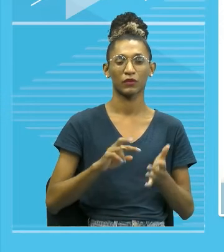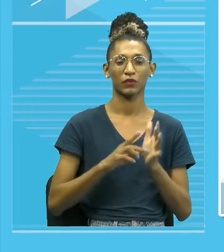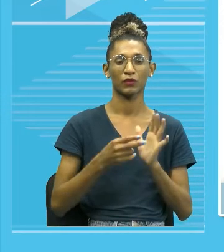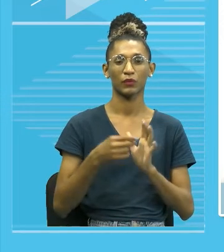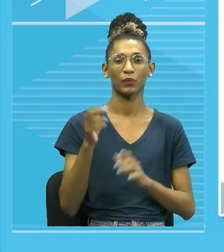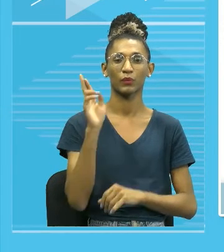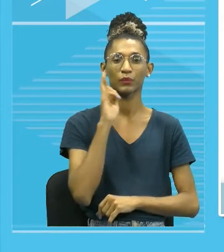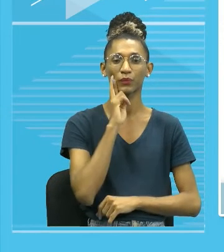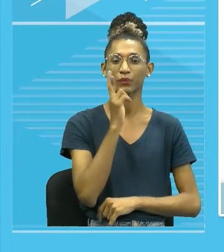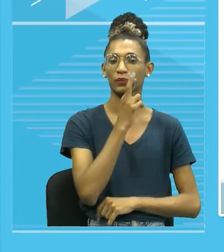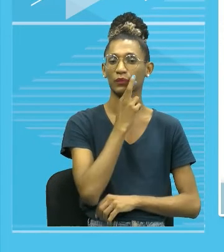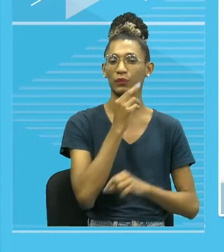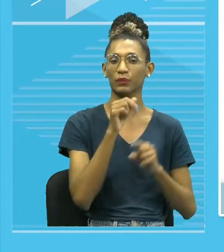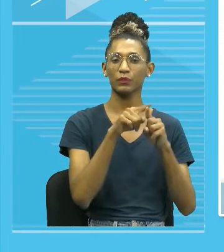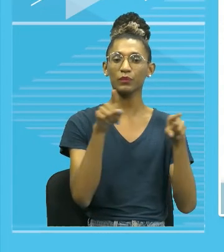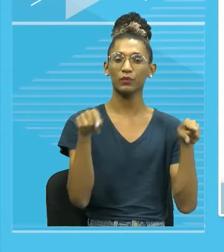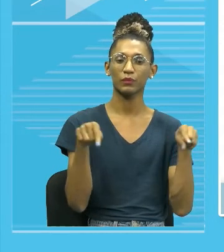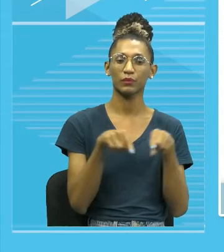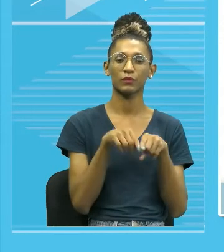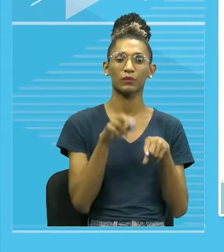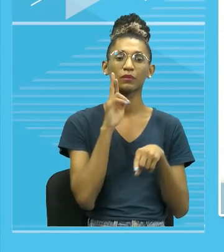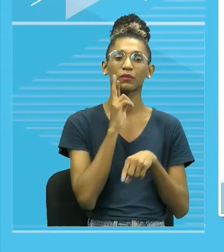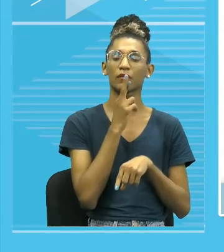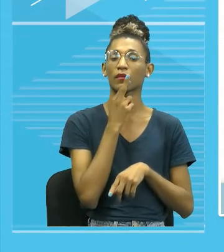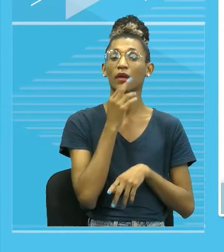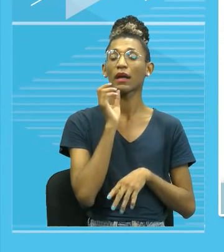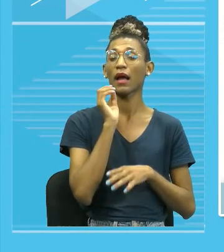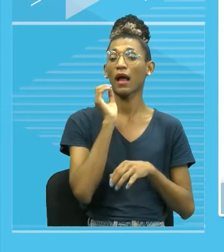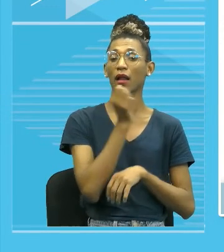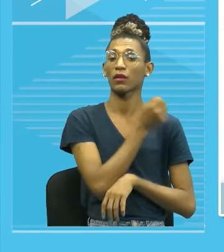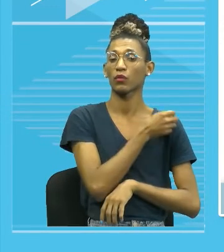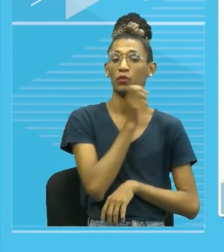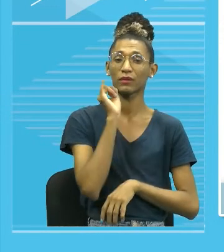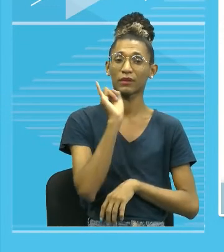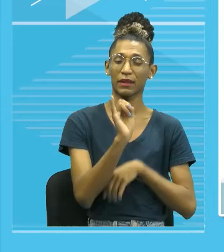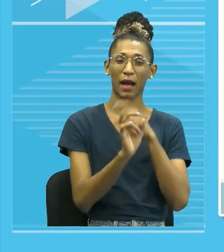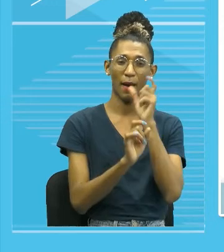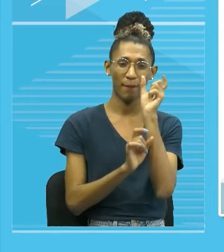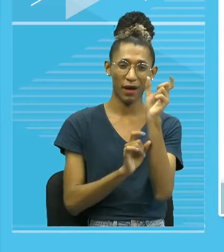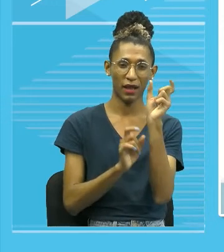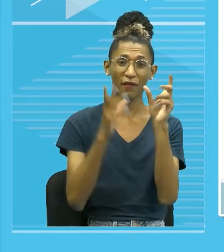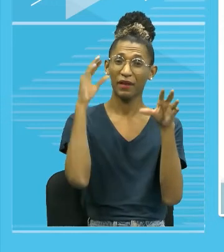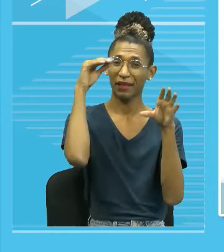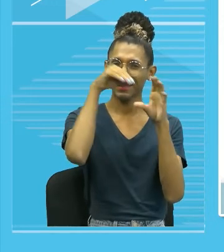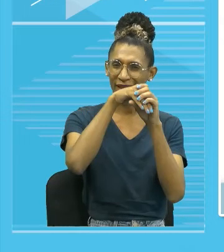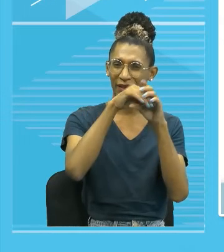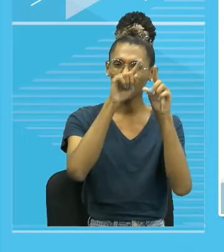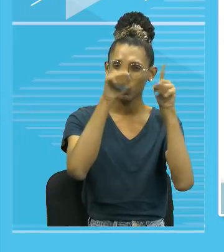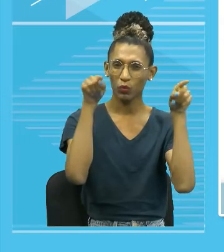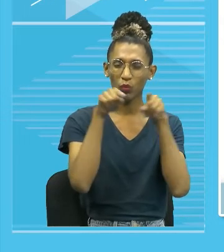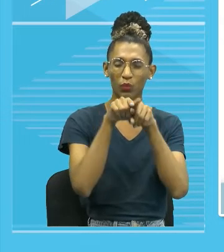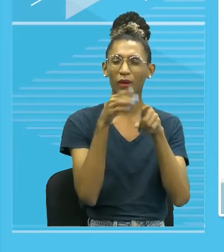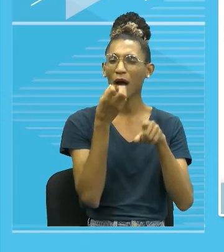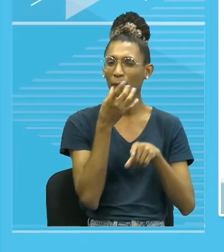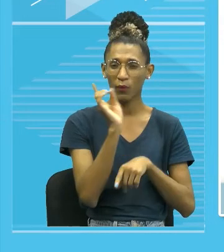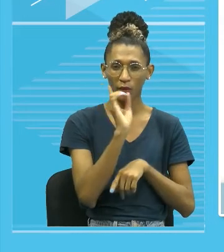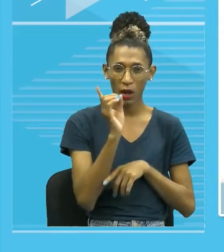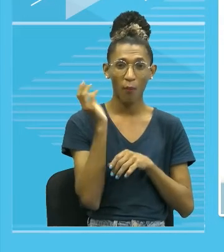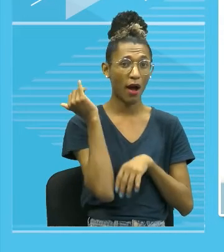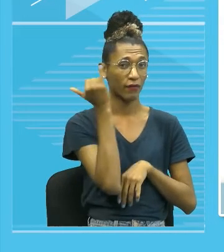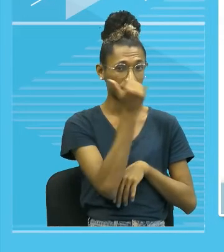se as palavras do quadril não tiverem é legal para vocês aí eu acho que tá vocês me dizem Mas sério porque tá